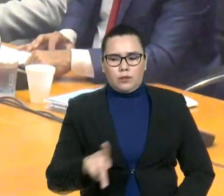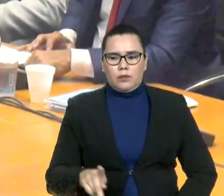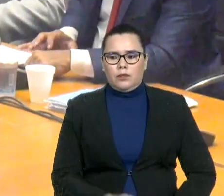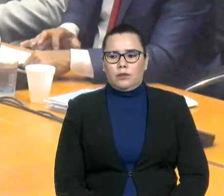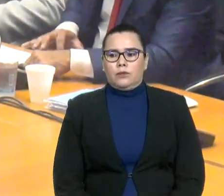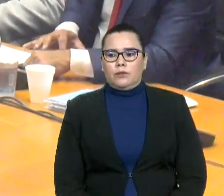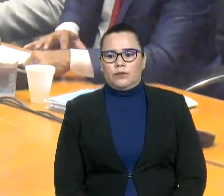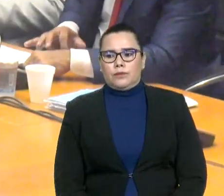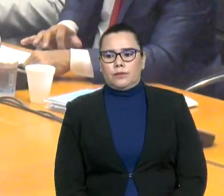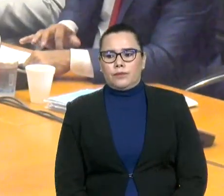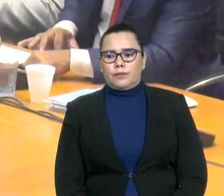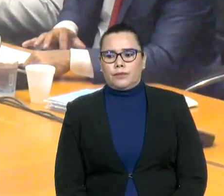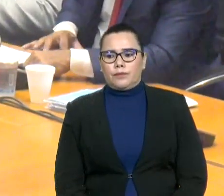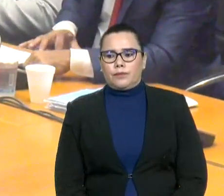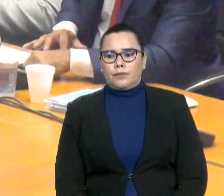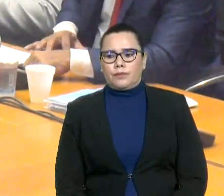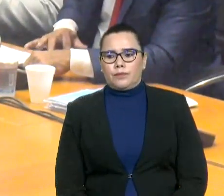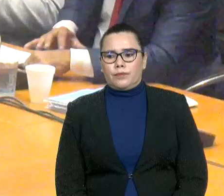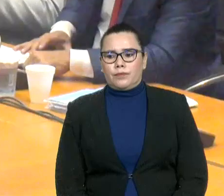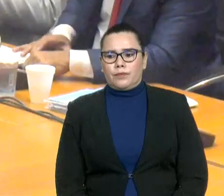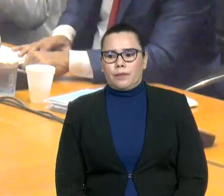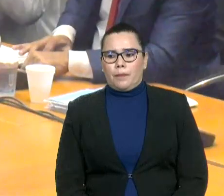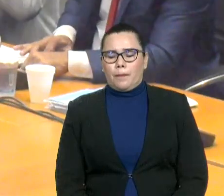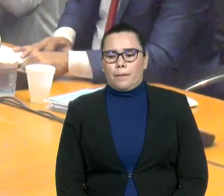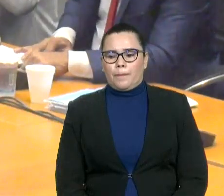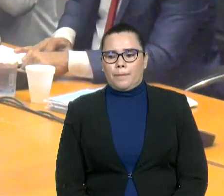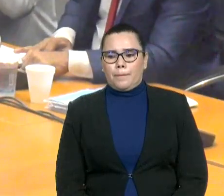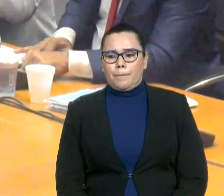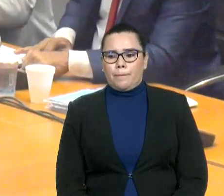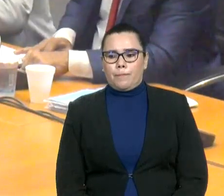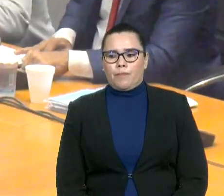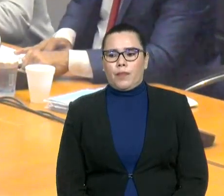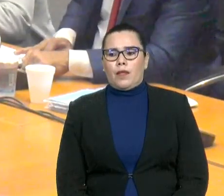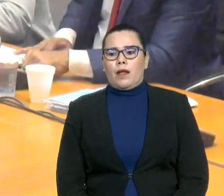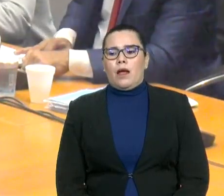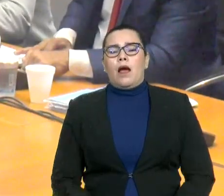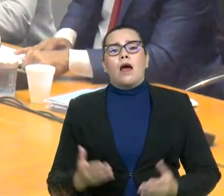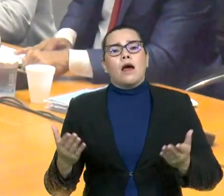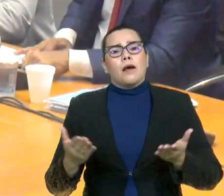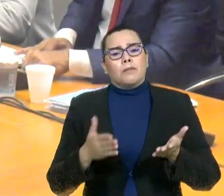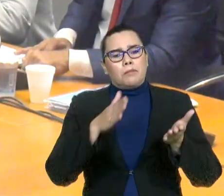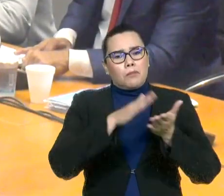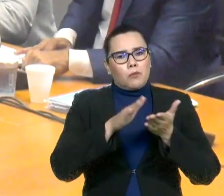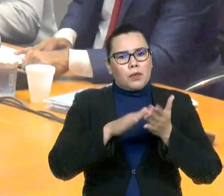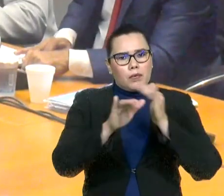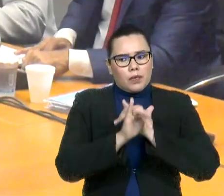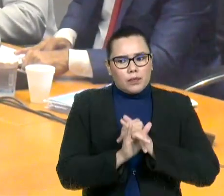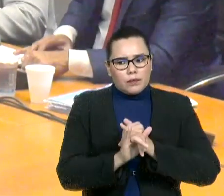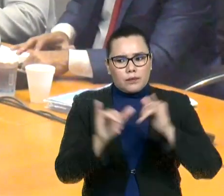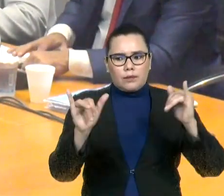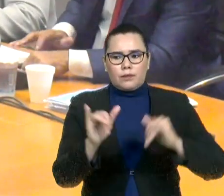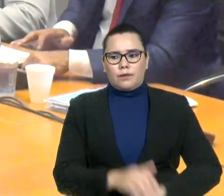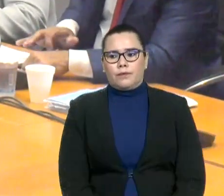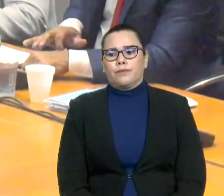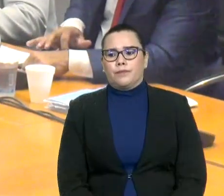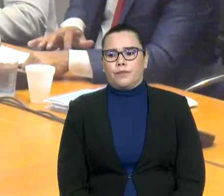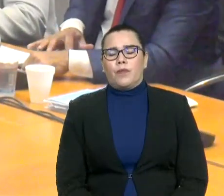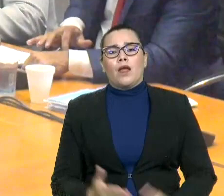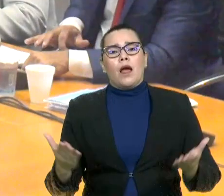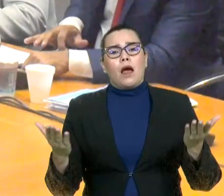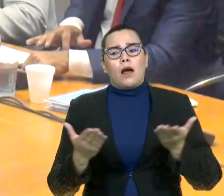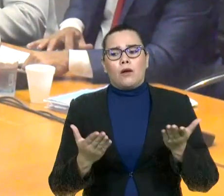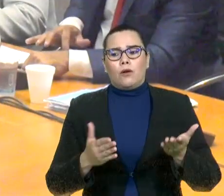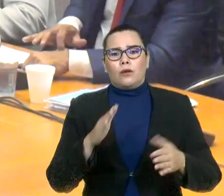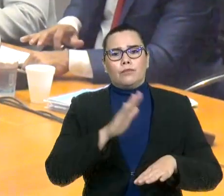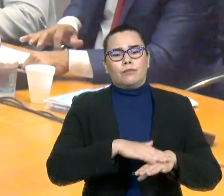Expediente lido, encaminhada à publicação. Passamos ao pequeno expediente. Oradores inscritos, por 5 minutos, sem direito a partes, convido a